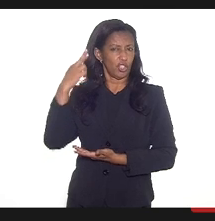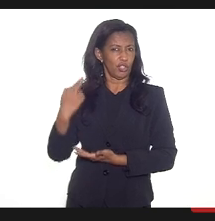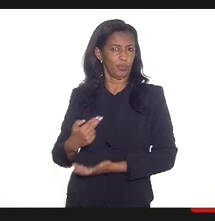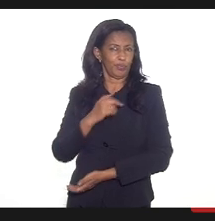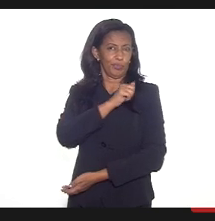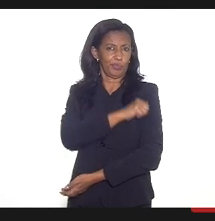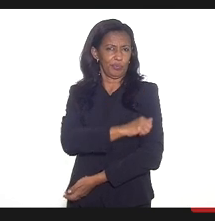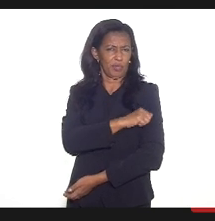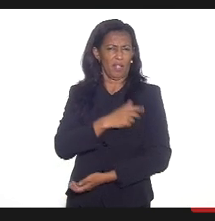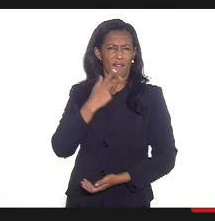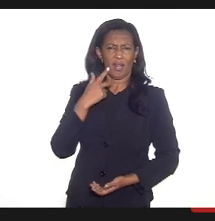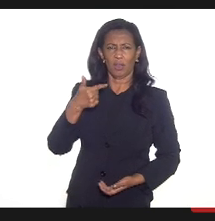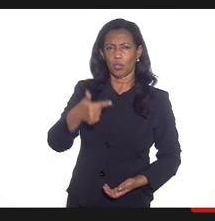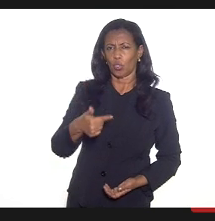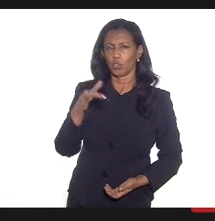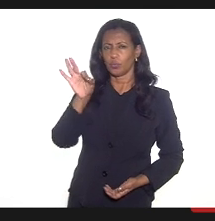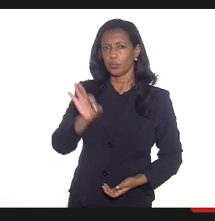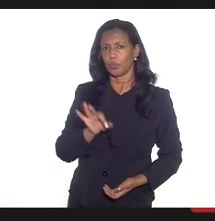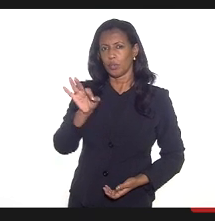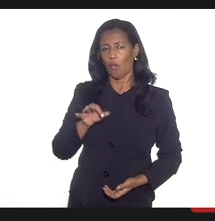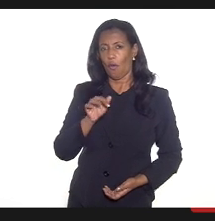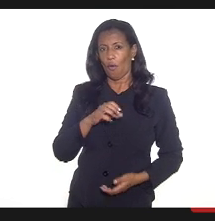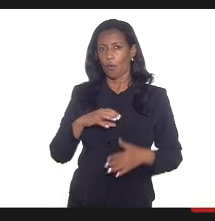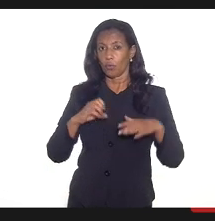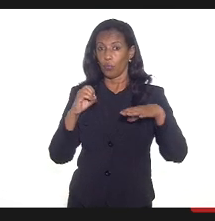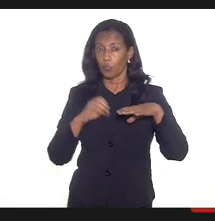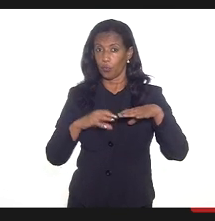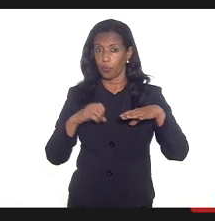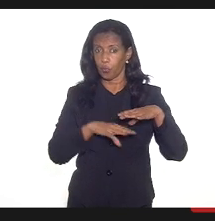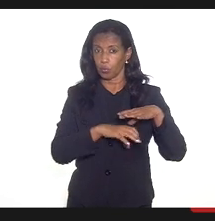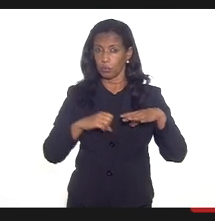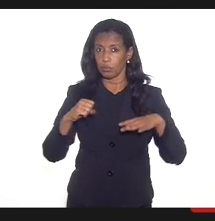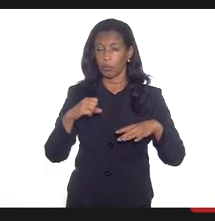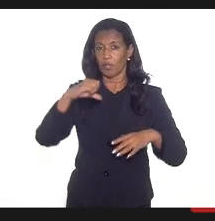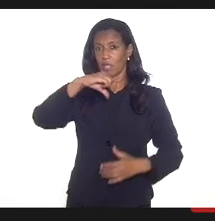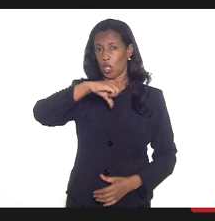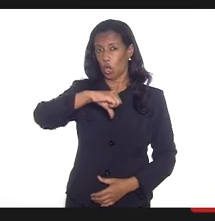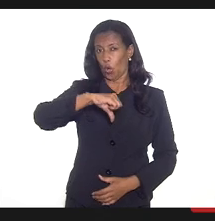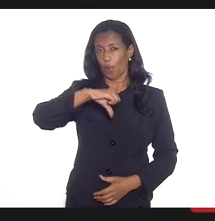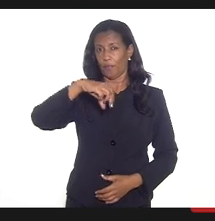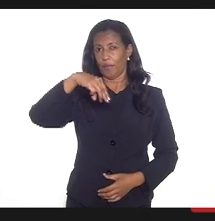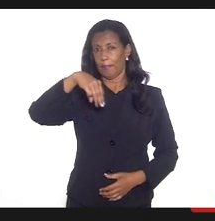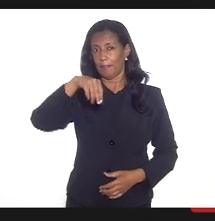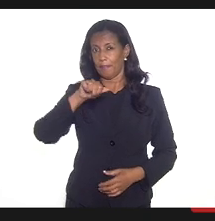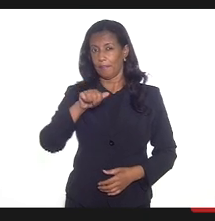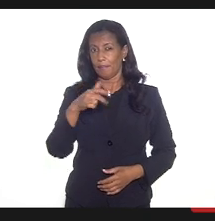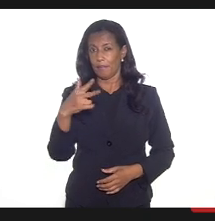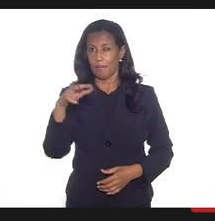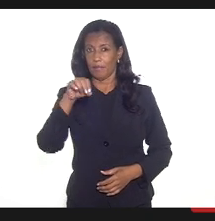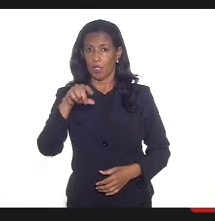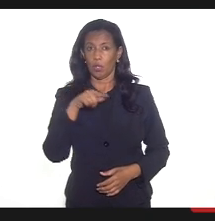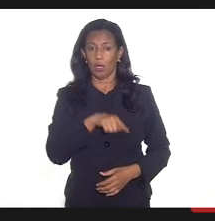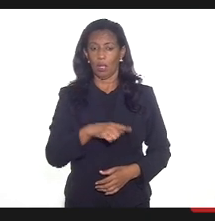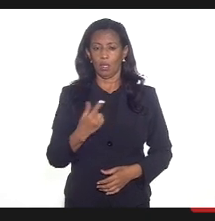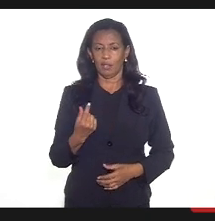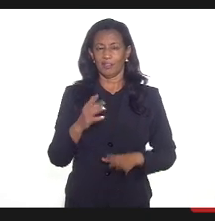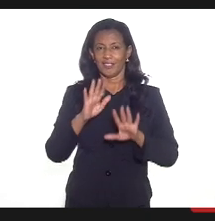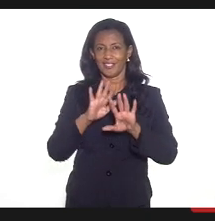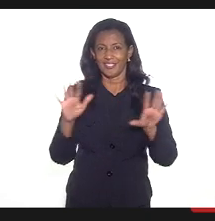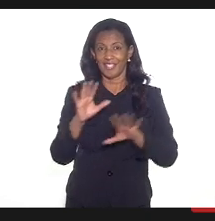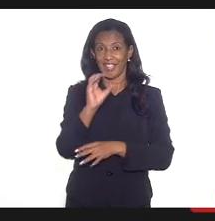2% do fundo, que será em torno de 9 milhões, que esse dinheiro... Só uma